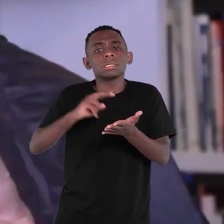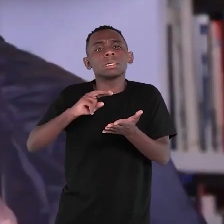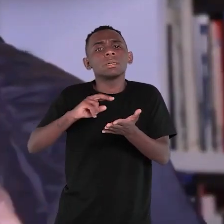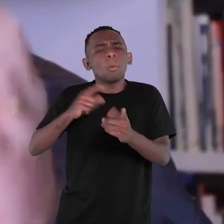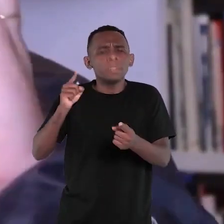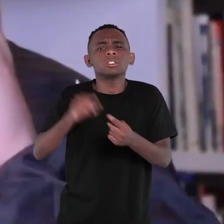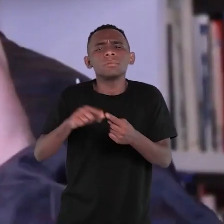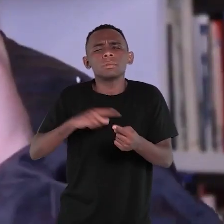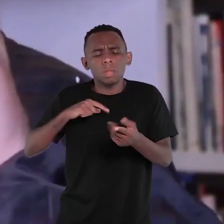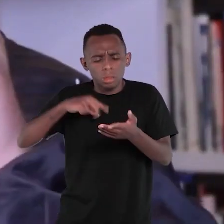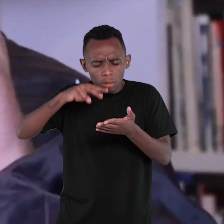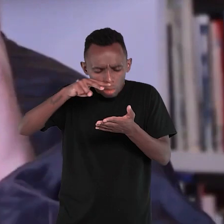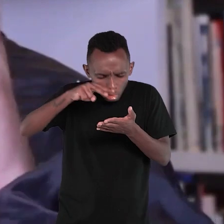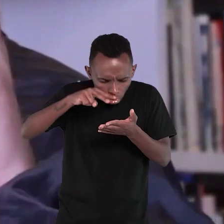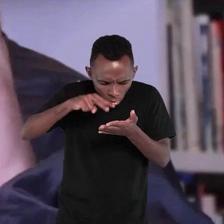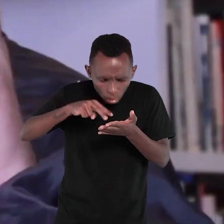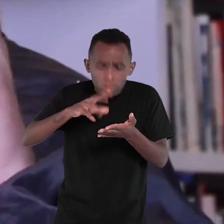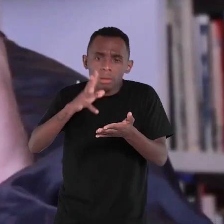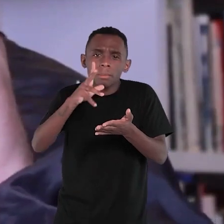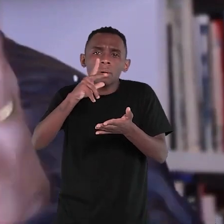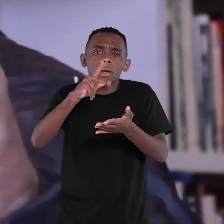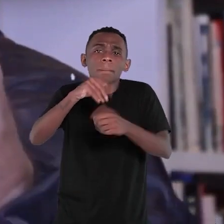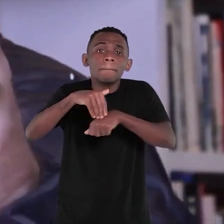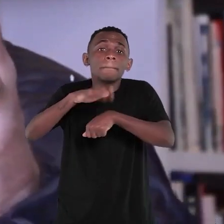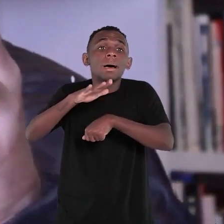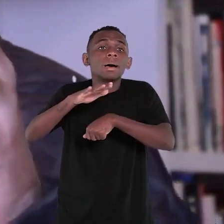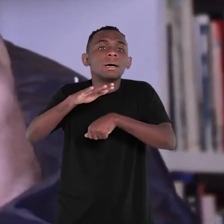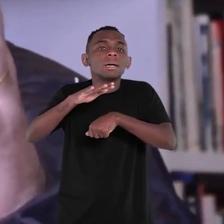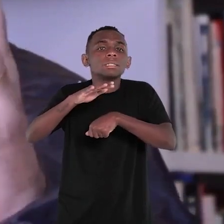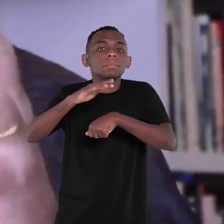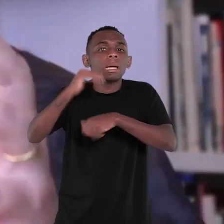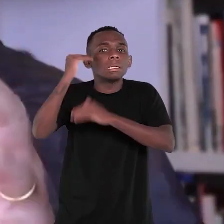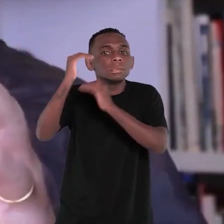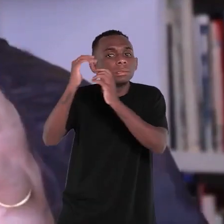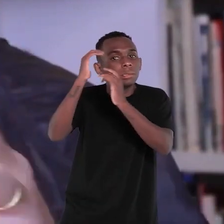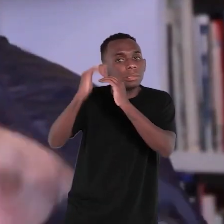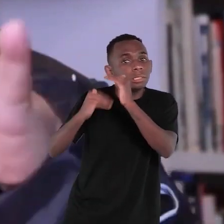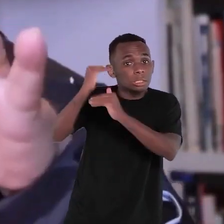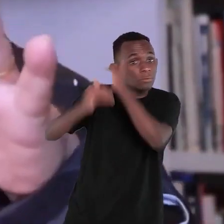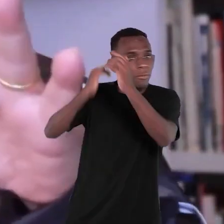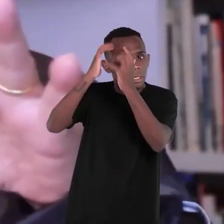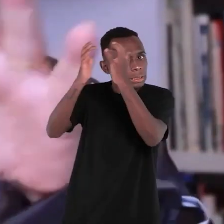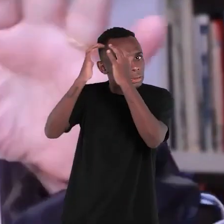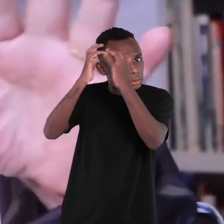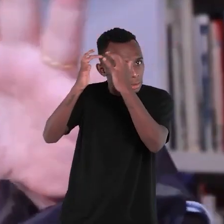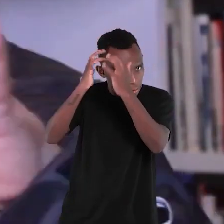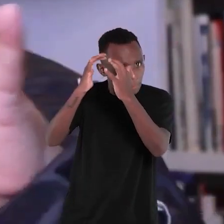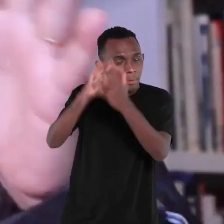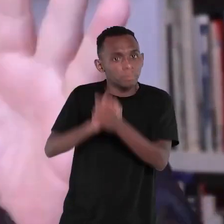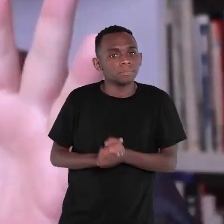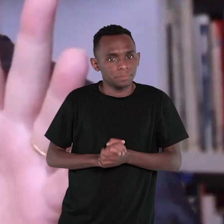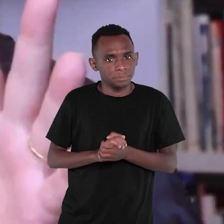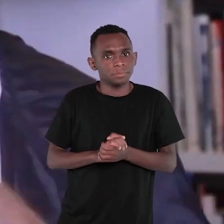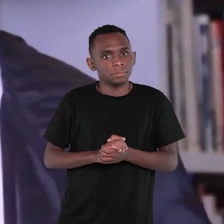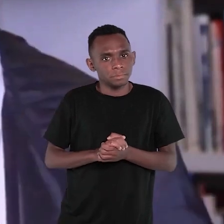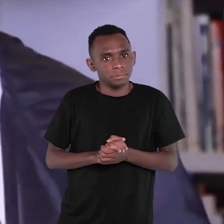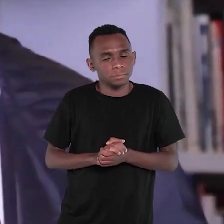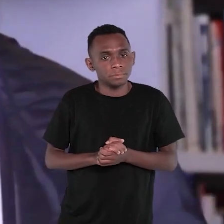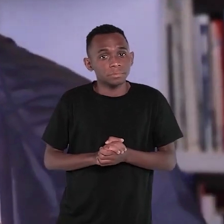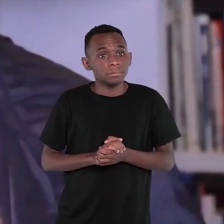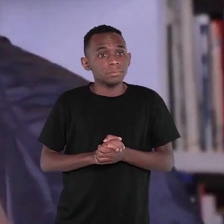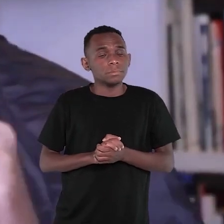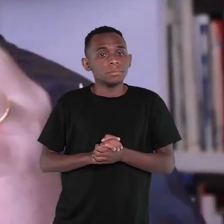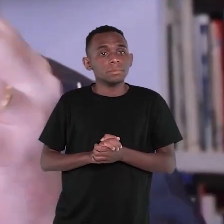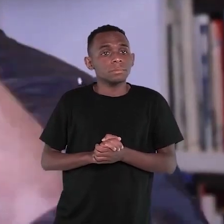um ritmo mais lento para trabalhar áreas do cérebro, isso a neurociência